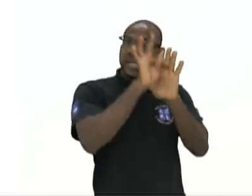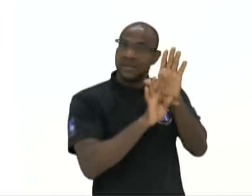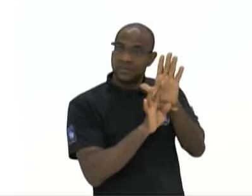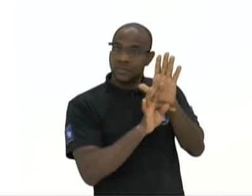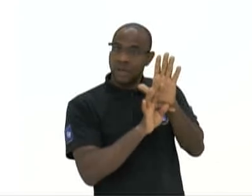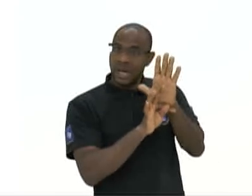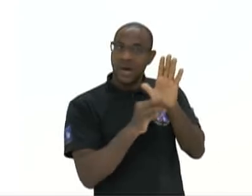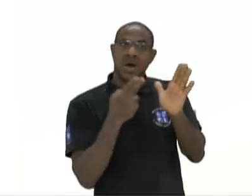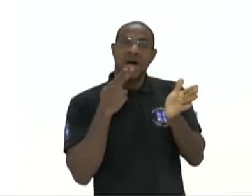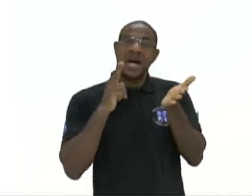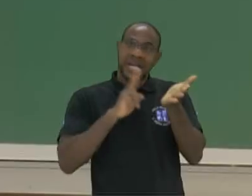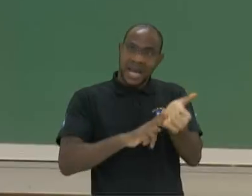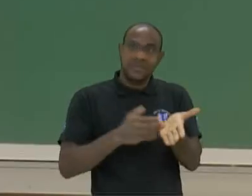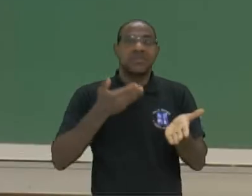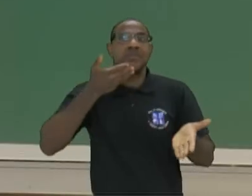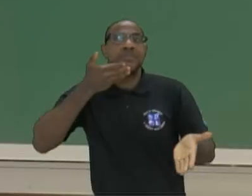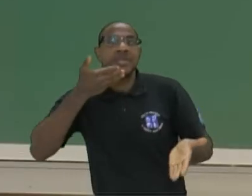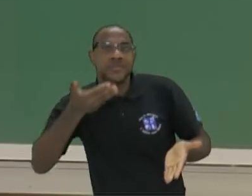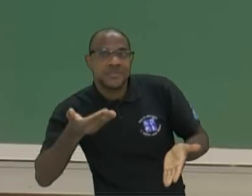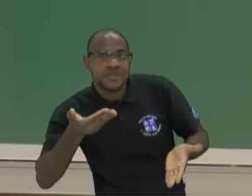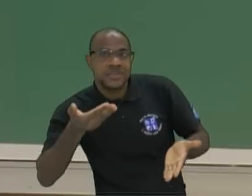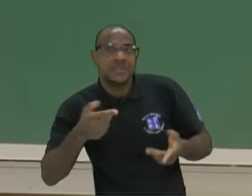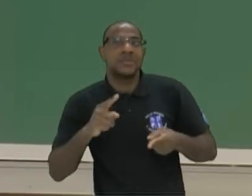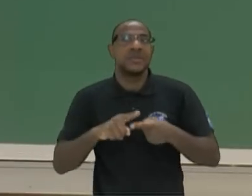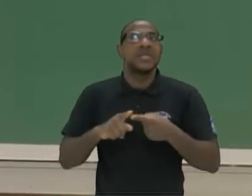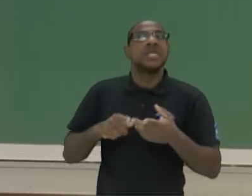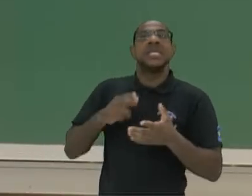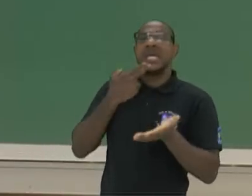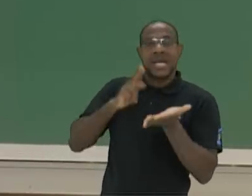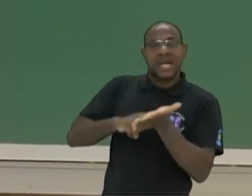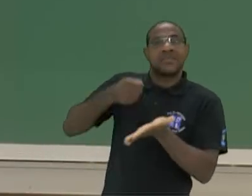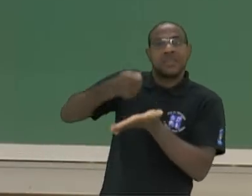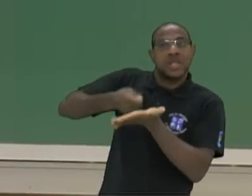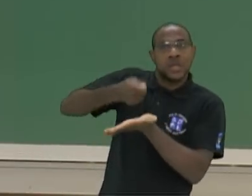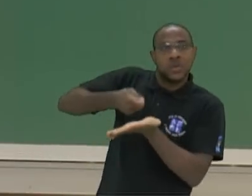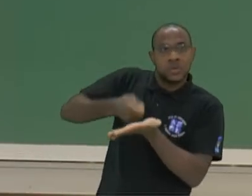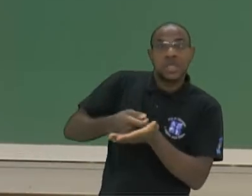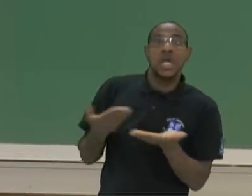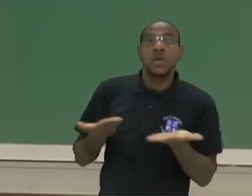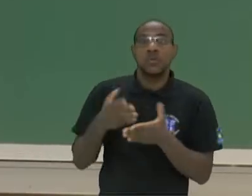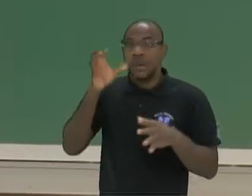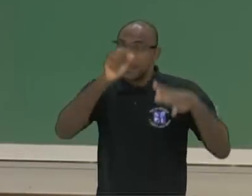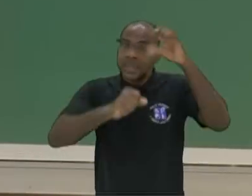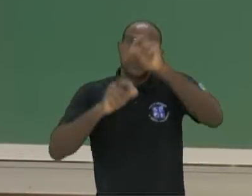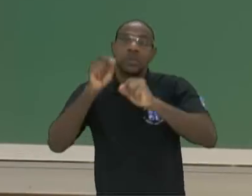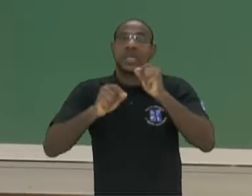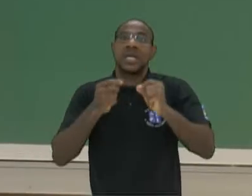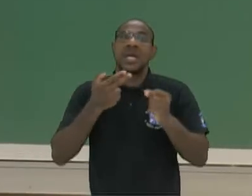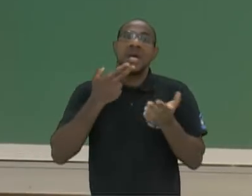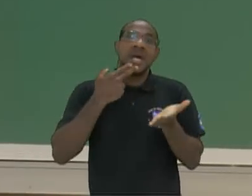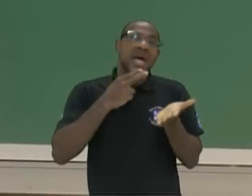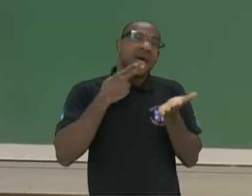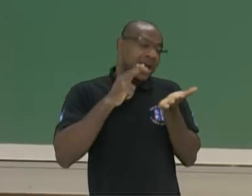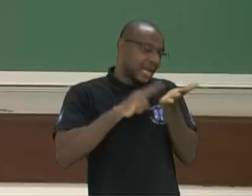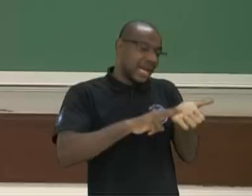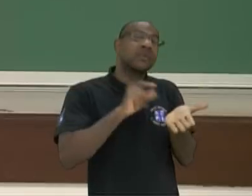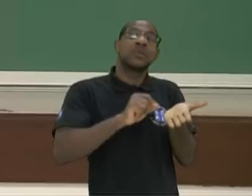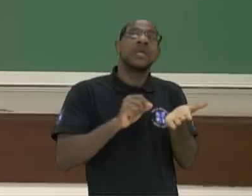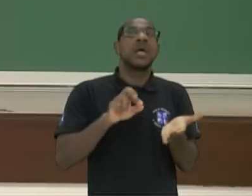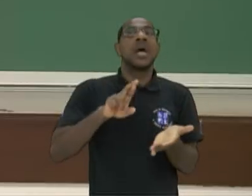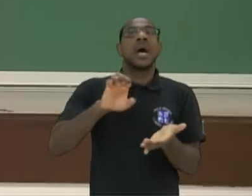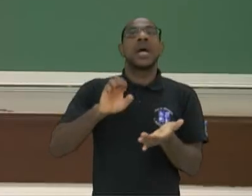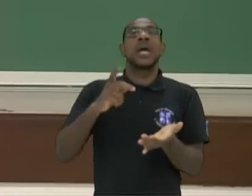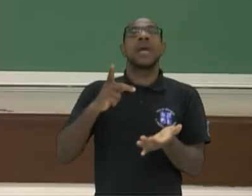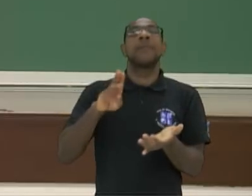conhece, a carta de solicitação, a de reivindicação, e hoje nós lemos compreensivamente uma carta